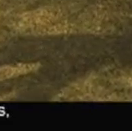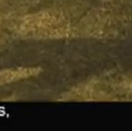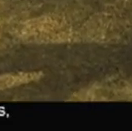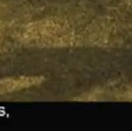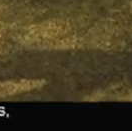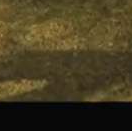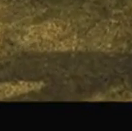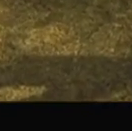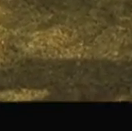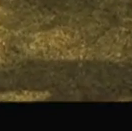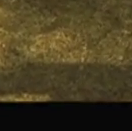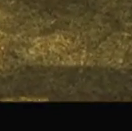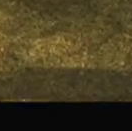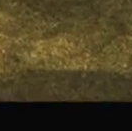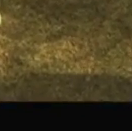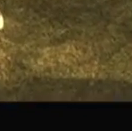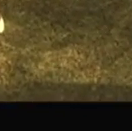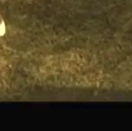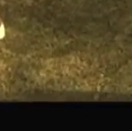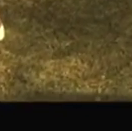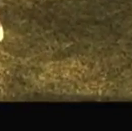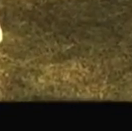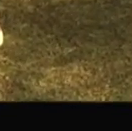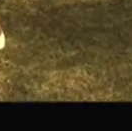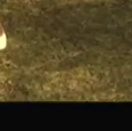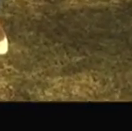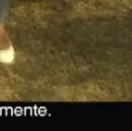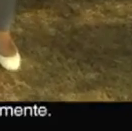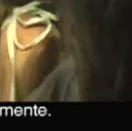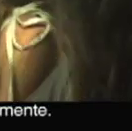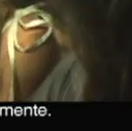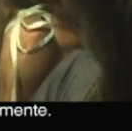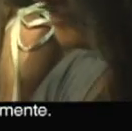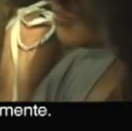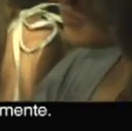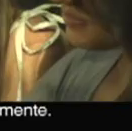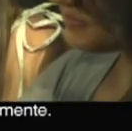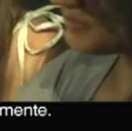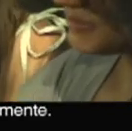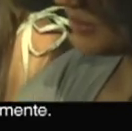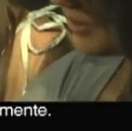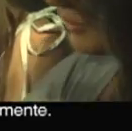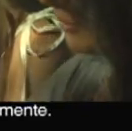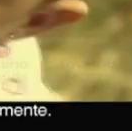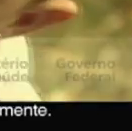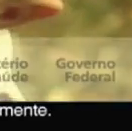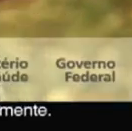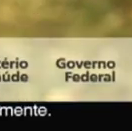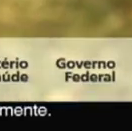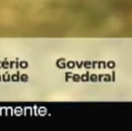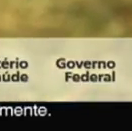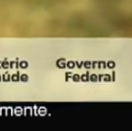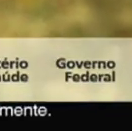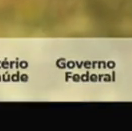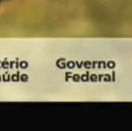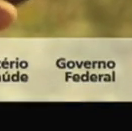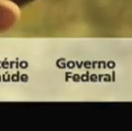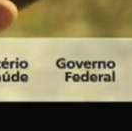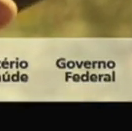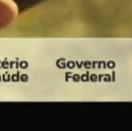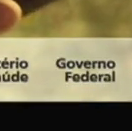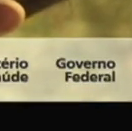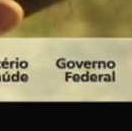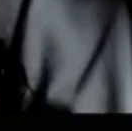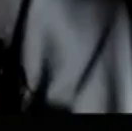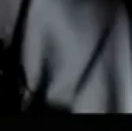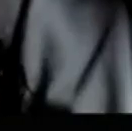dar outros alimentos, mas continue amamentando. Dê ao seu filho o melhor começo de vida.